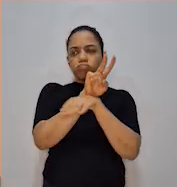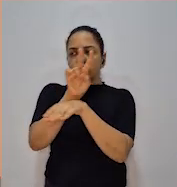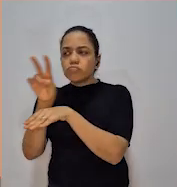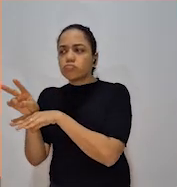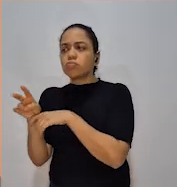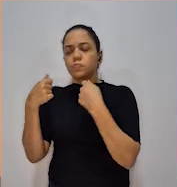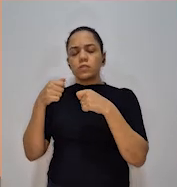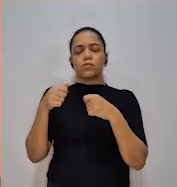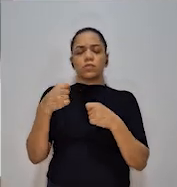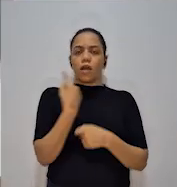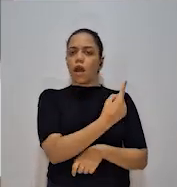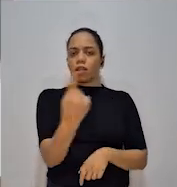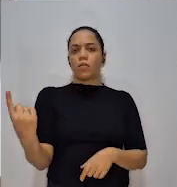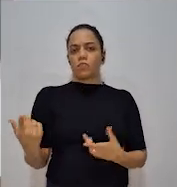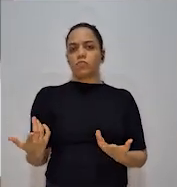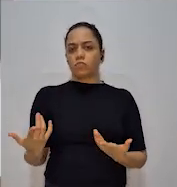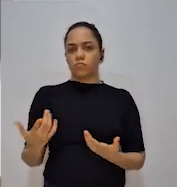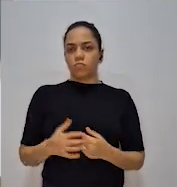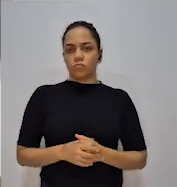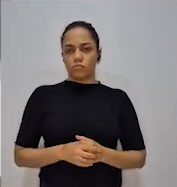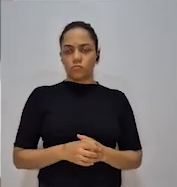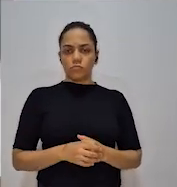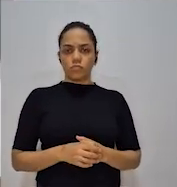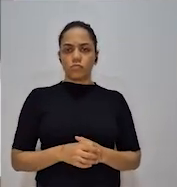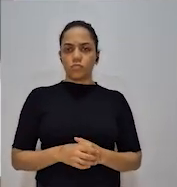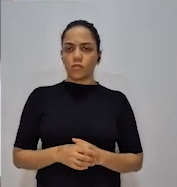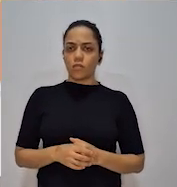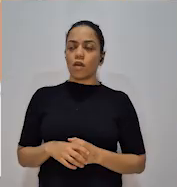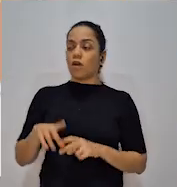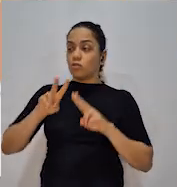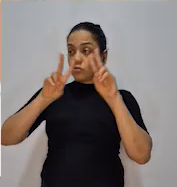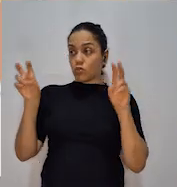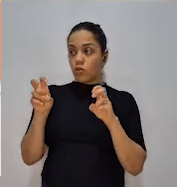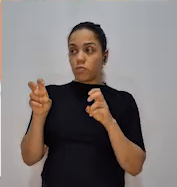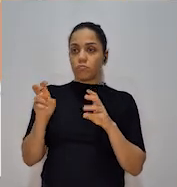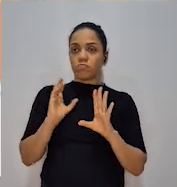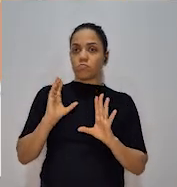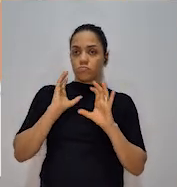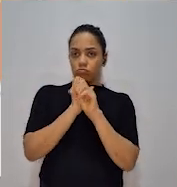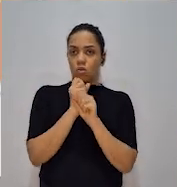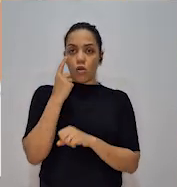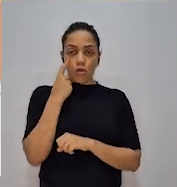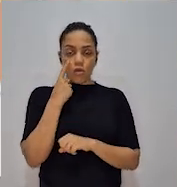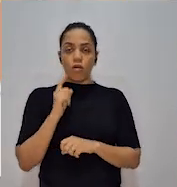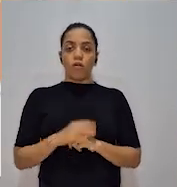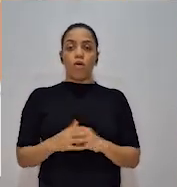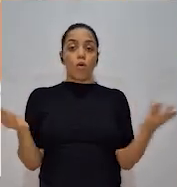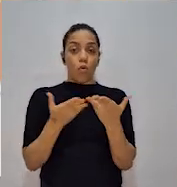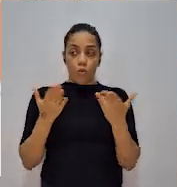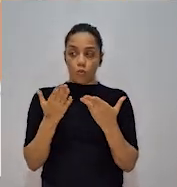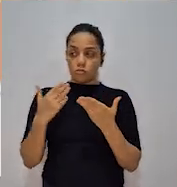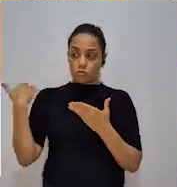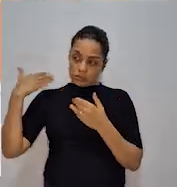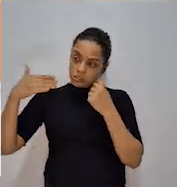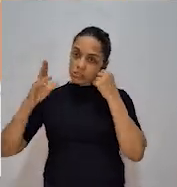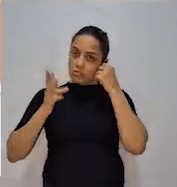sociais identitários, e isso vem. Venha lá, Simone. Bom, sobre a temática de dados, pessoal, olha, hoje em dia,